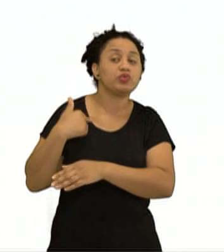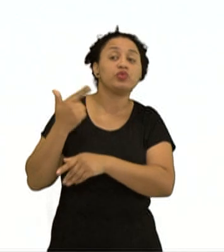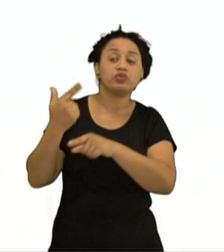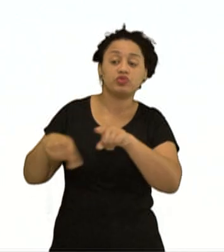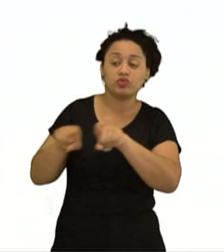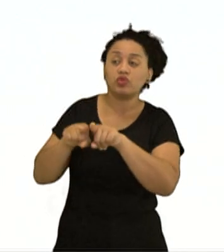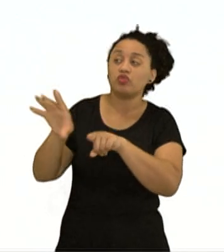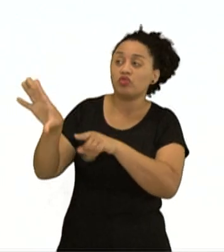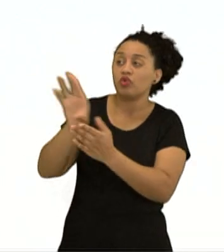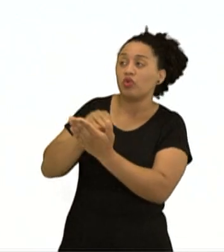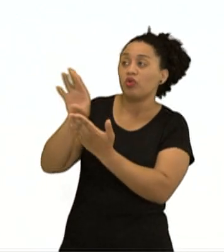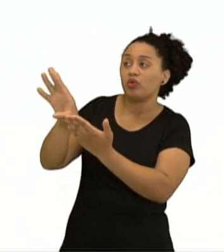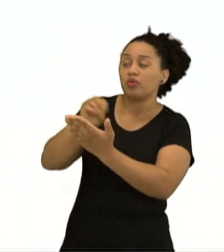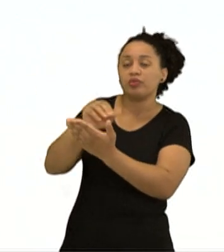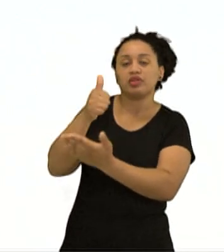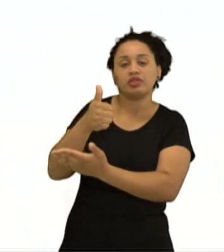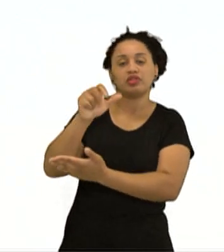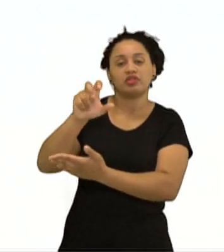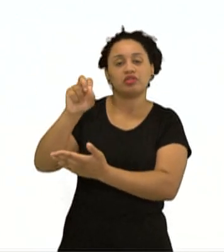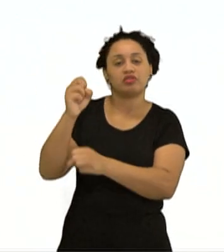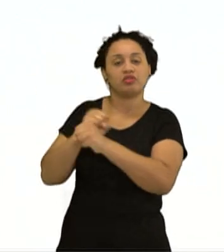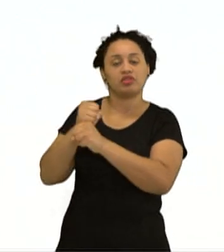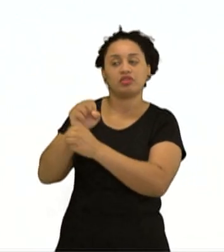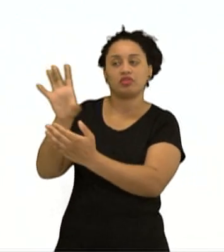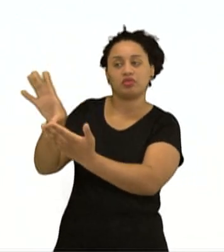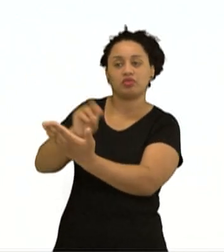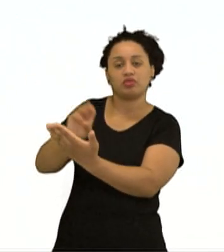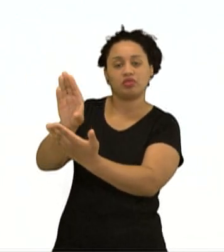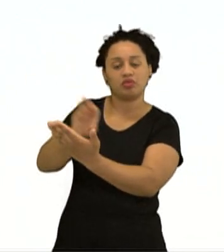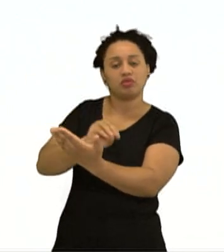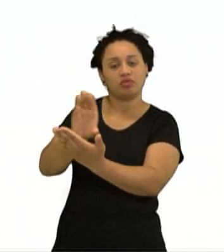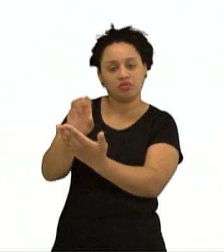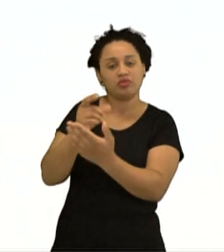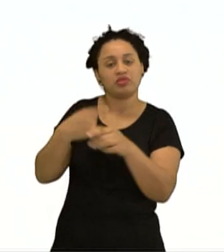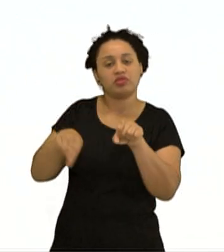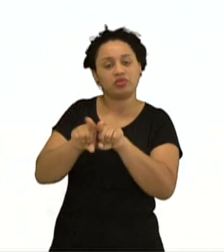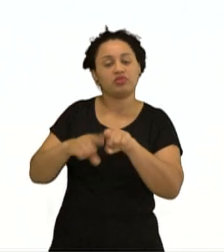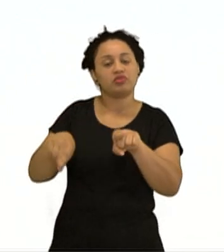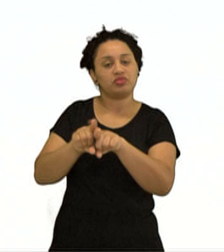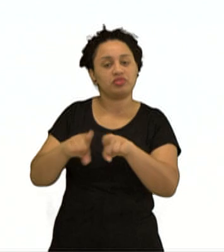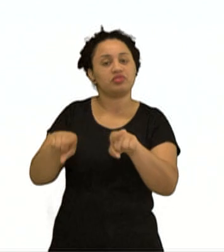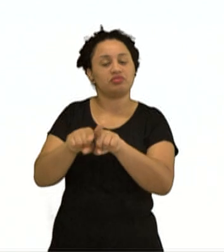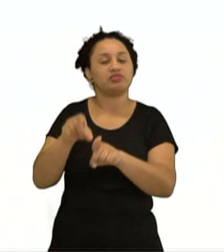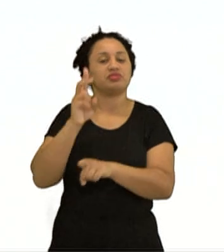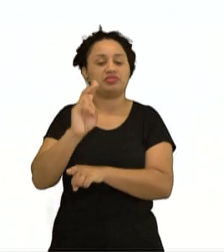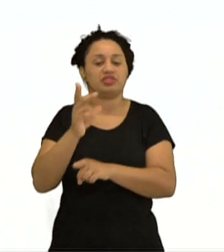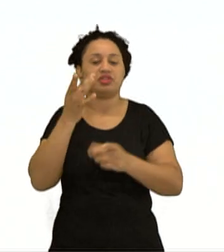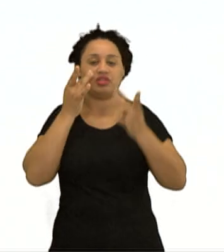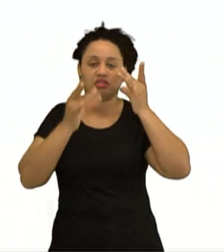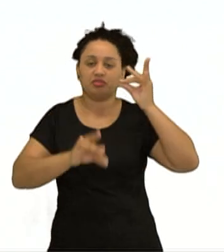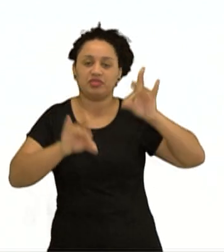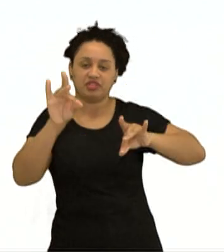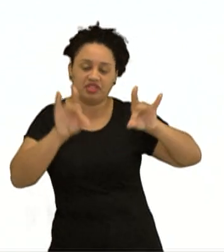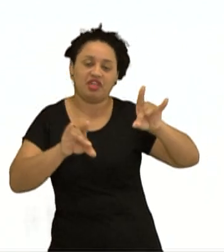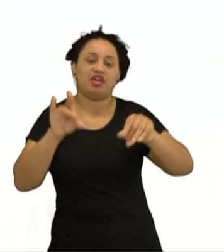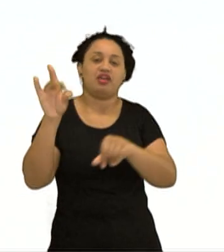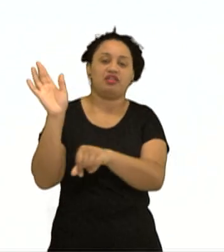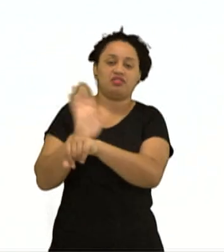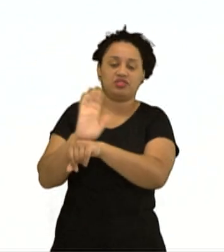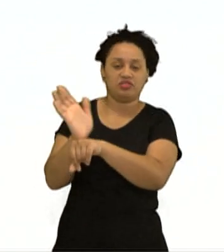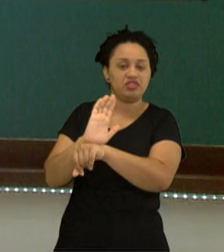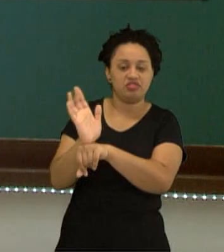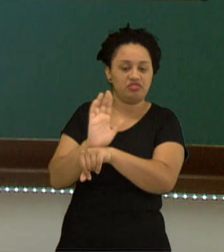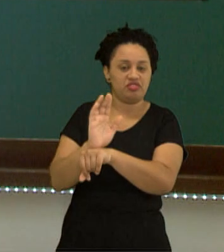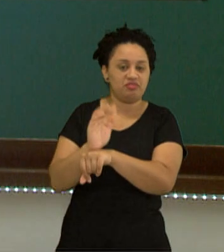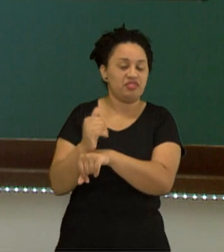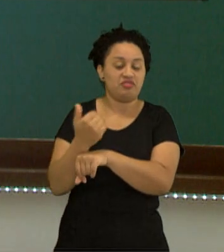reproduzida há 150 anos, como vimos no título, e sempre é abordada ainda em teatro, em filmes, fora o seu